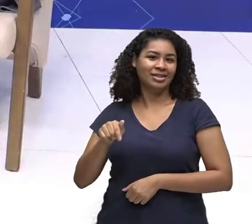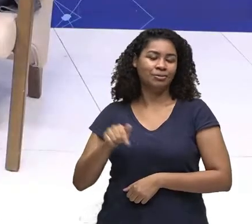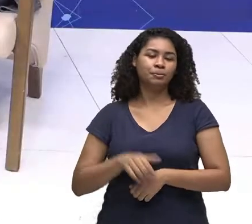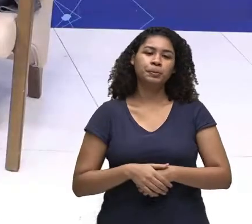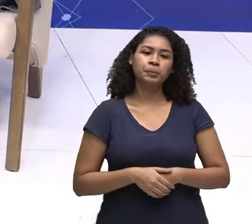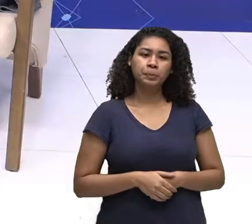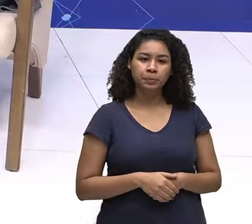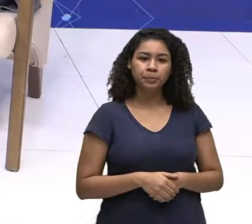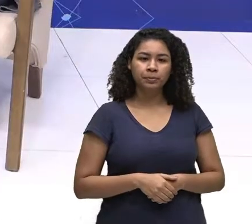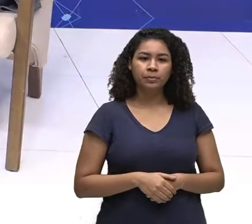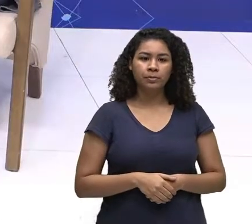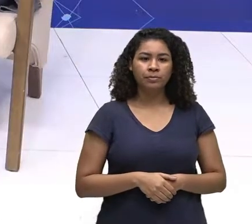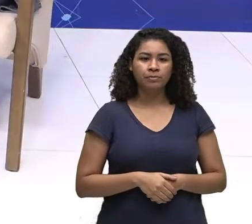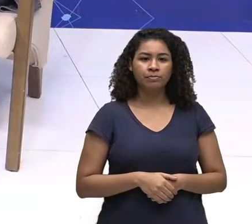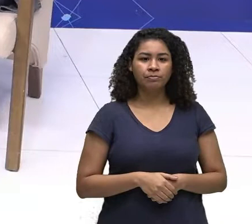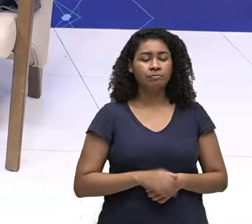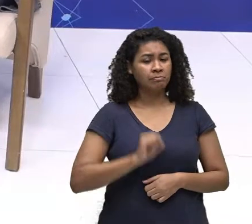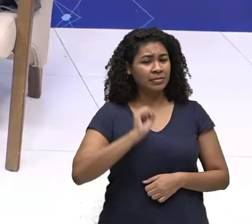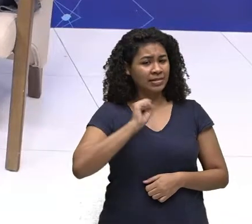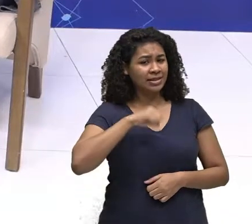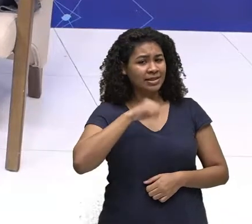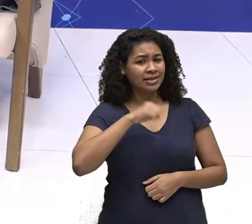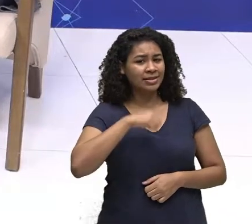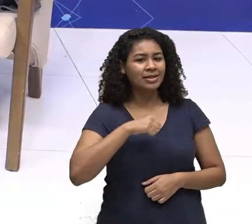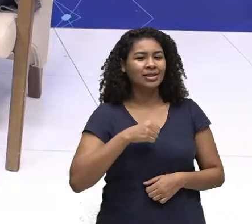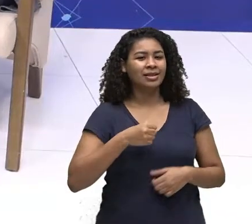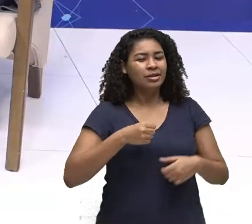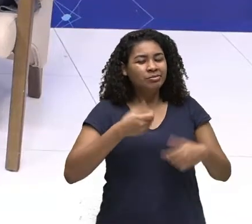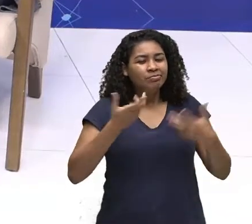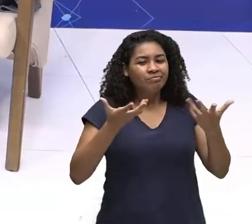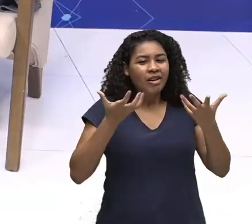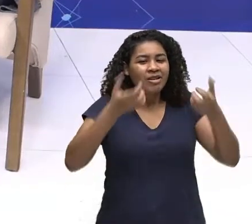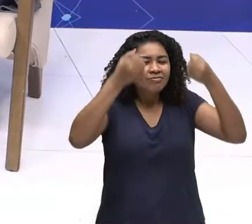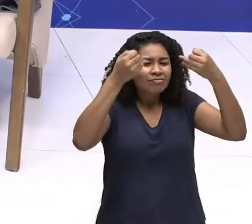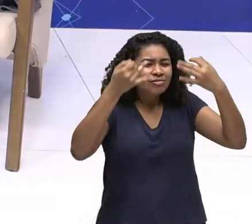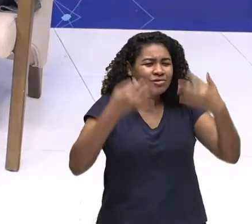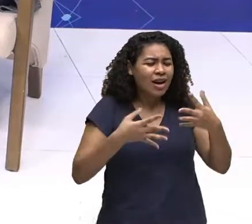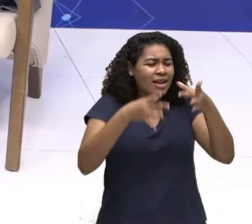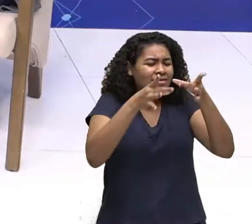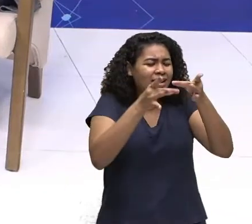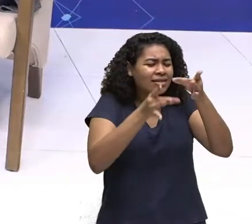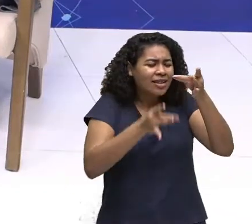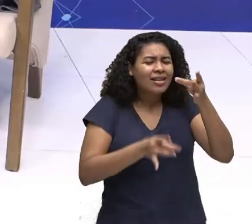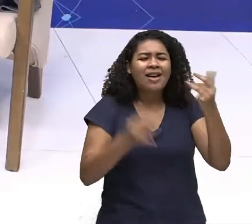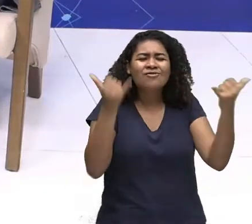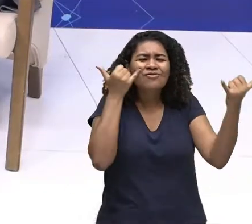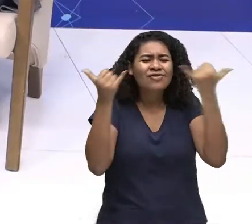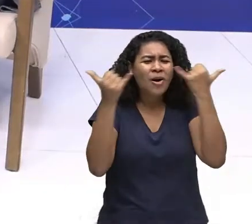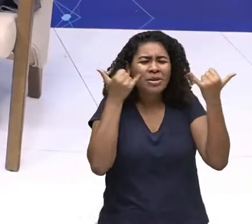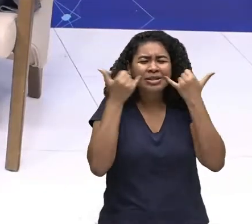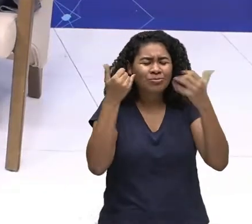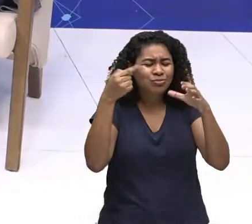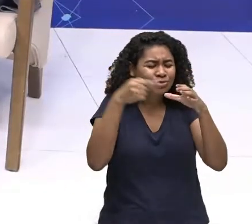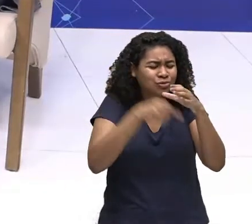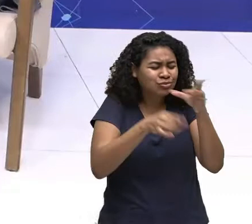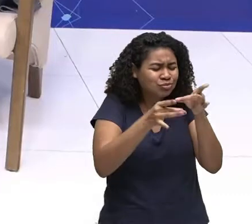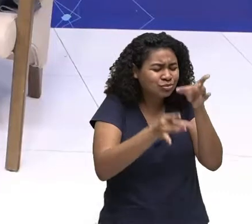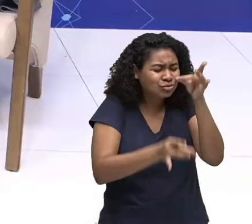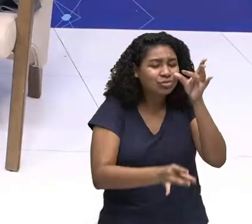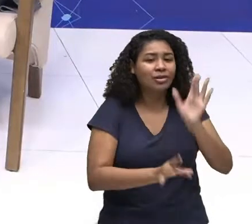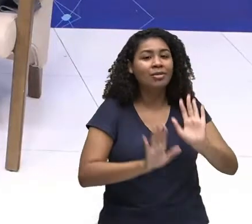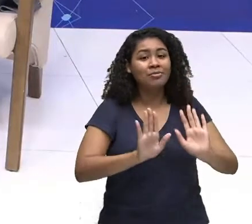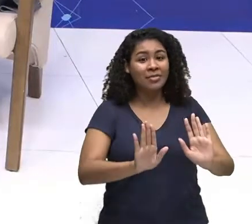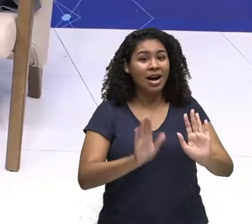Afonso. Primeiro, para a gente tentar esmiuçar um pouco mais a ideia, que são muitas informações, é muita coisa que se a gente não